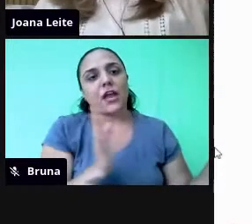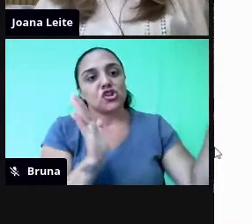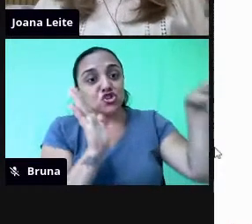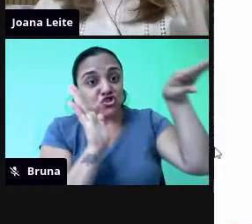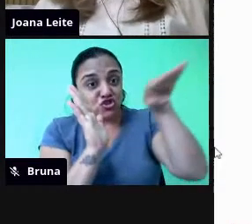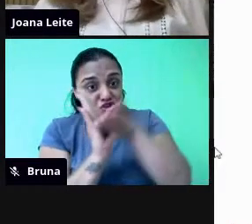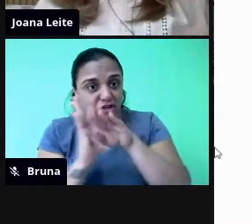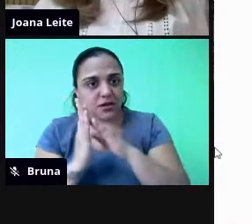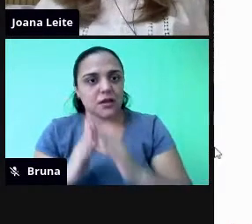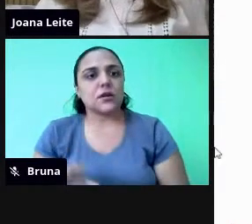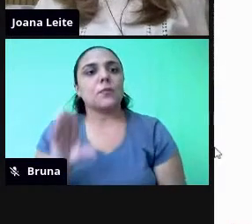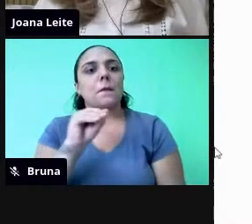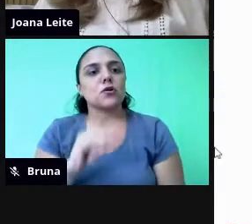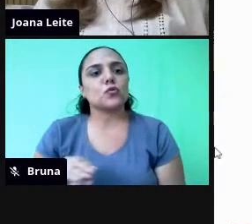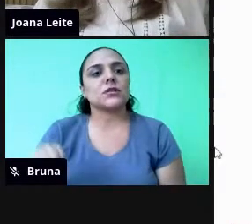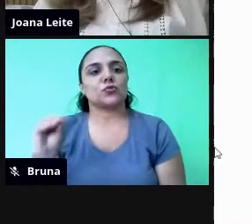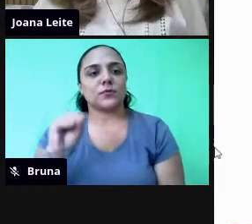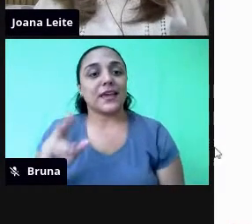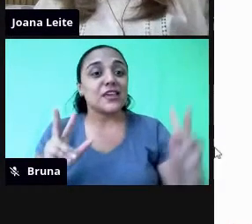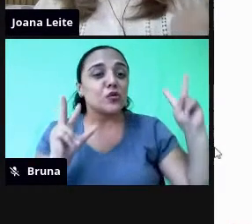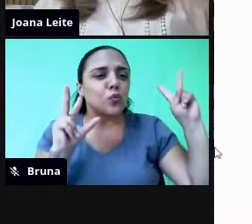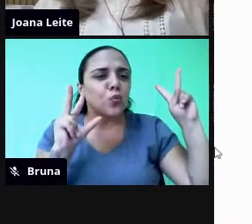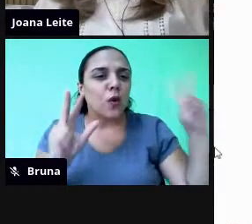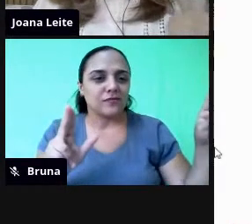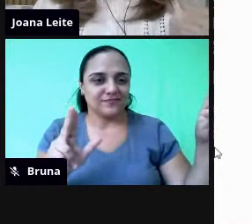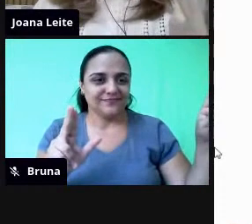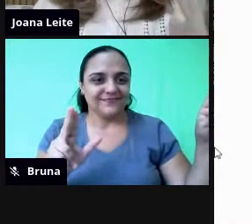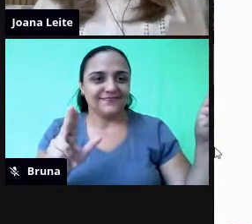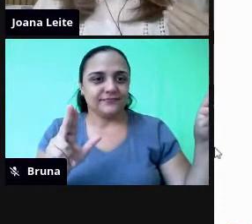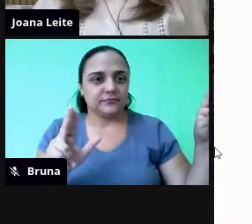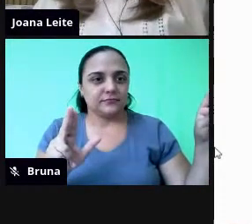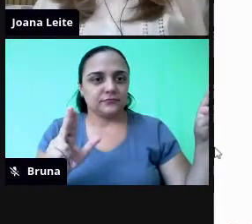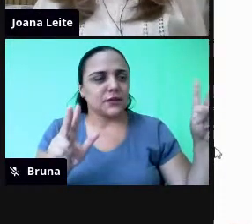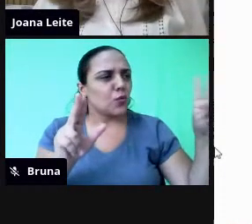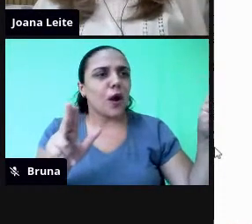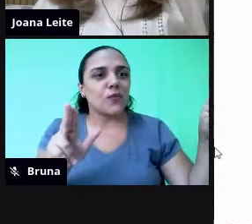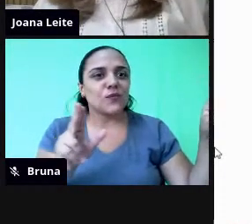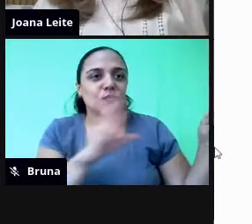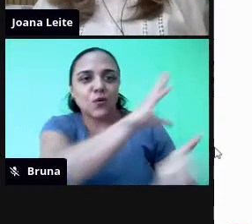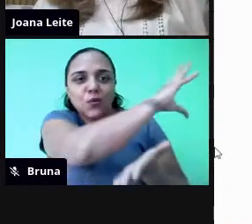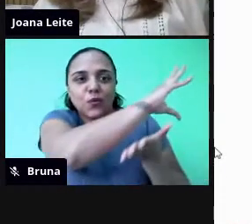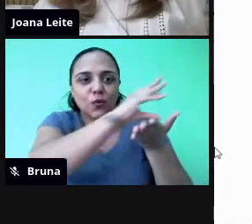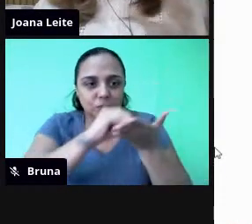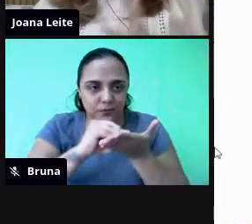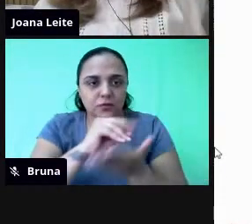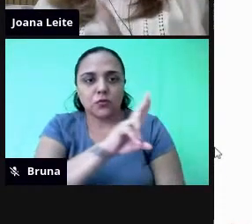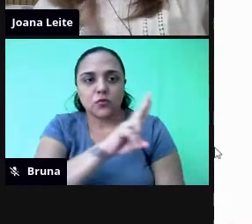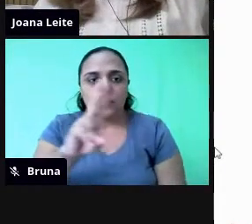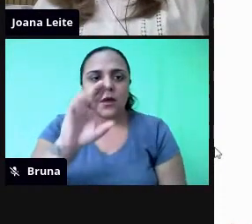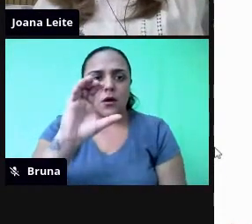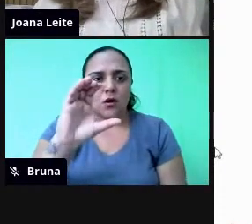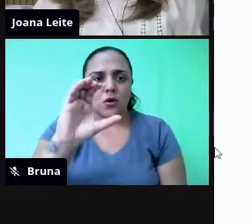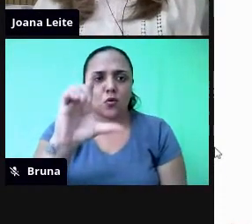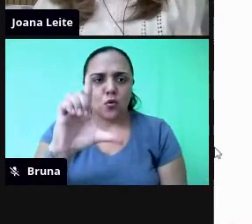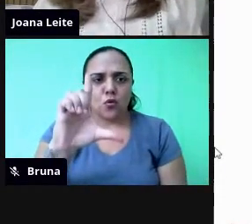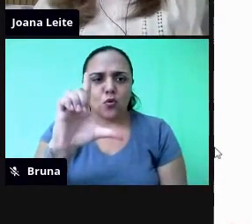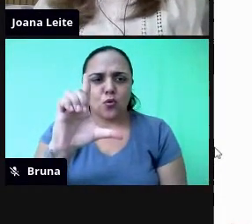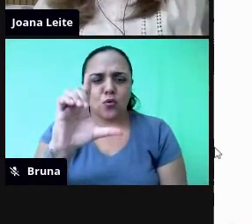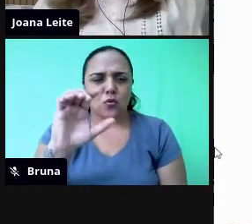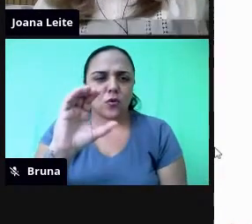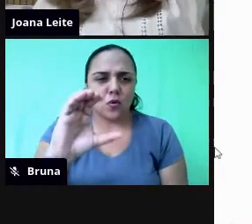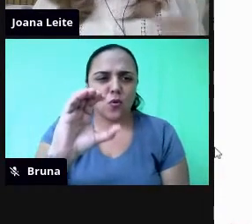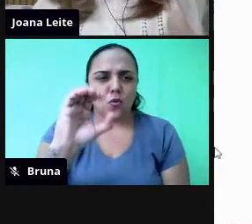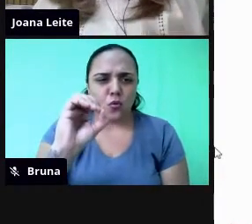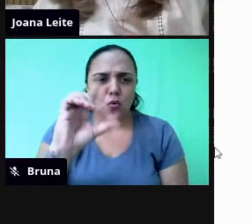falando, João, presente, Arthur, presente, e ela fica repetindo, isso a gente chama de ecolalia, né? Então, nem sempre a fala, ela vai ser uma